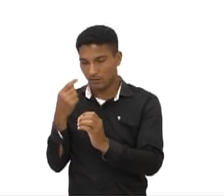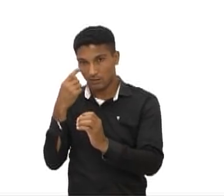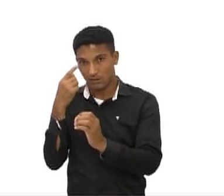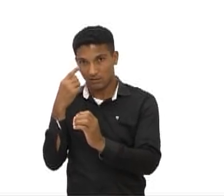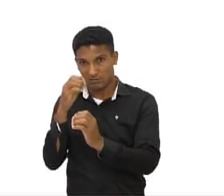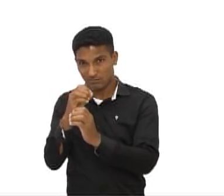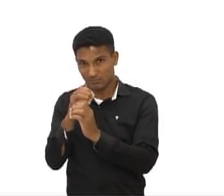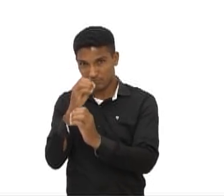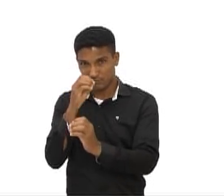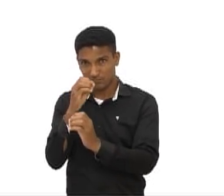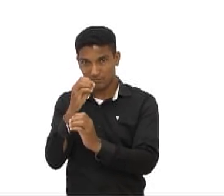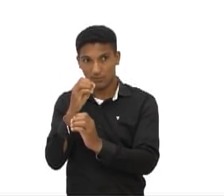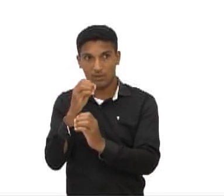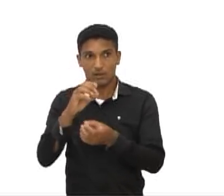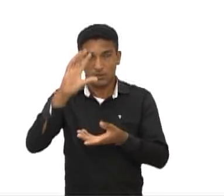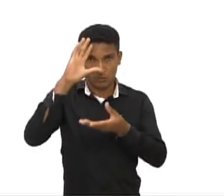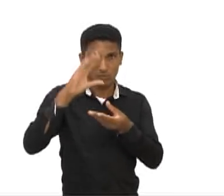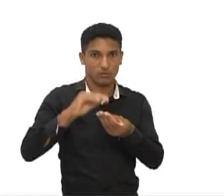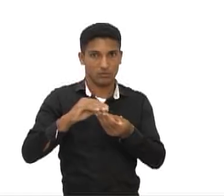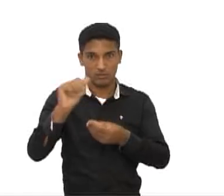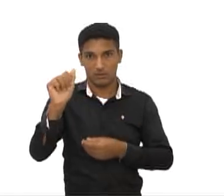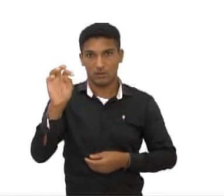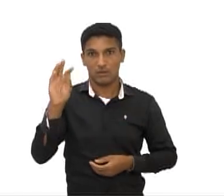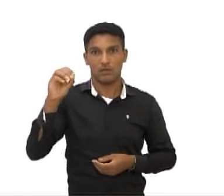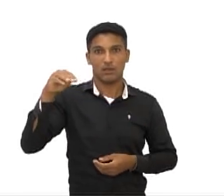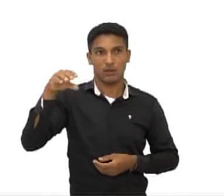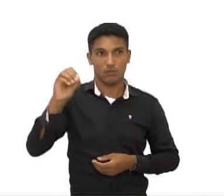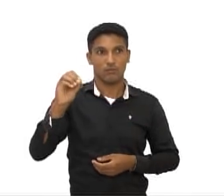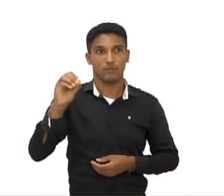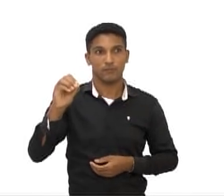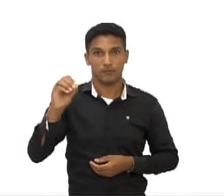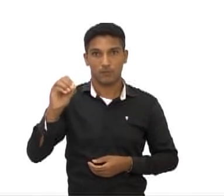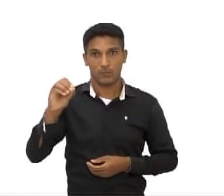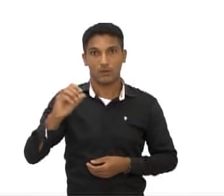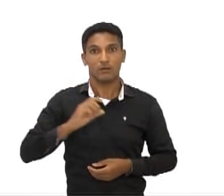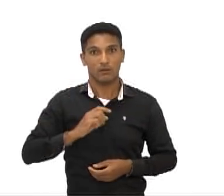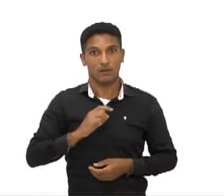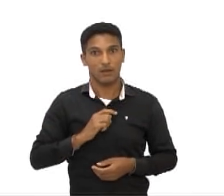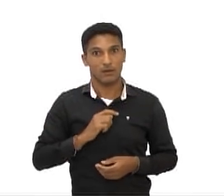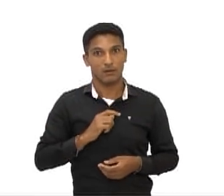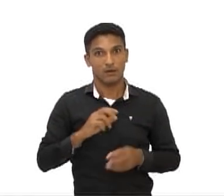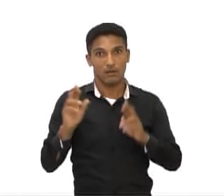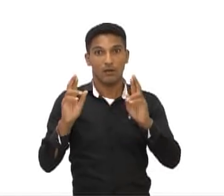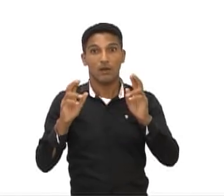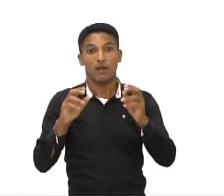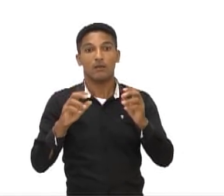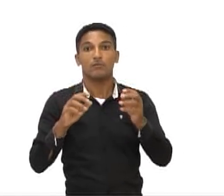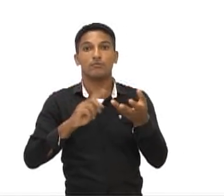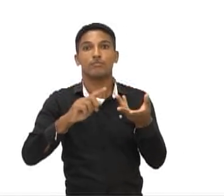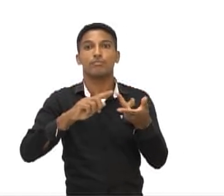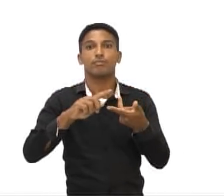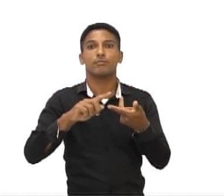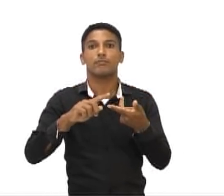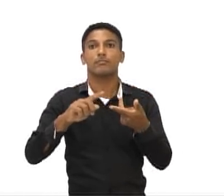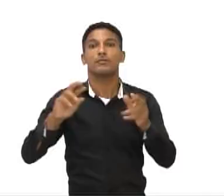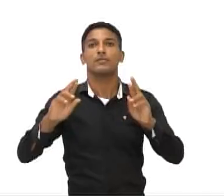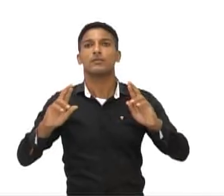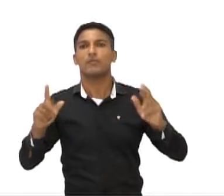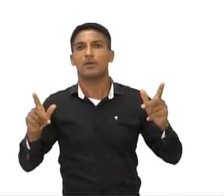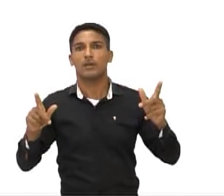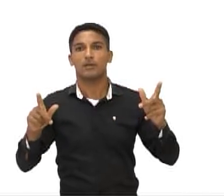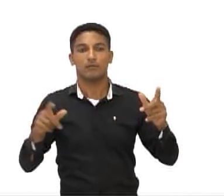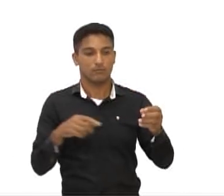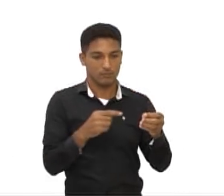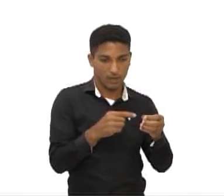as conclusões. Átomos de elementos diferentes, segundo ele, possuíam